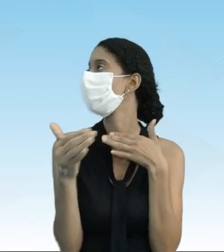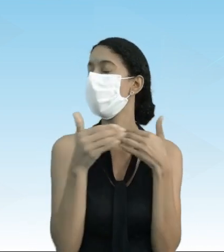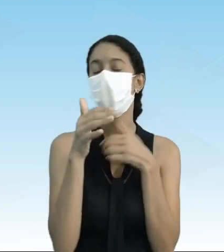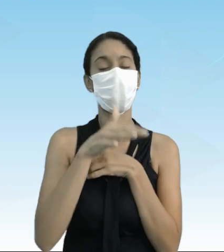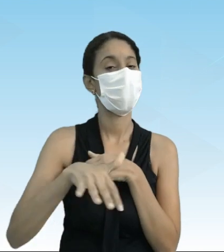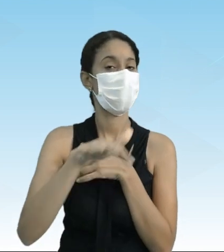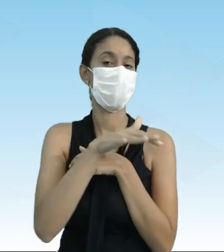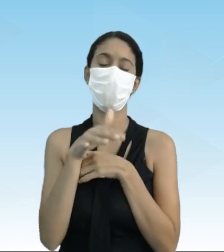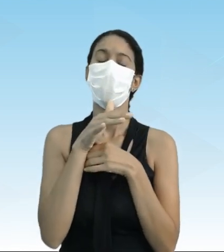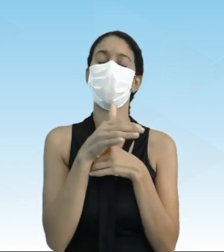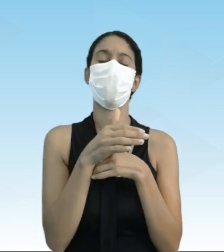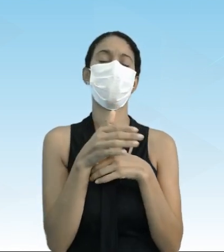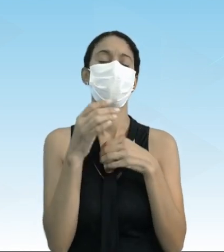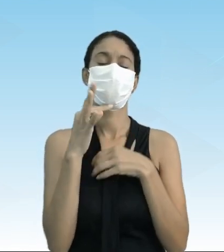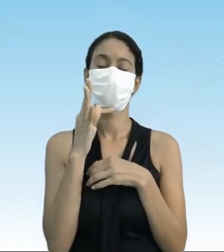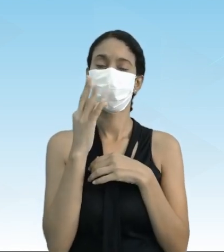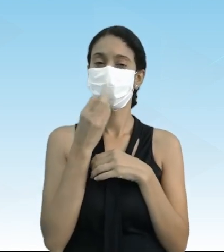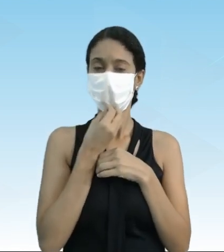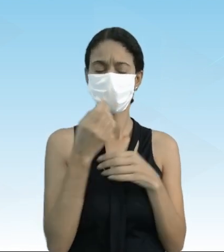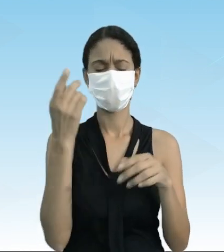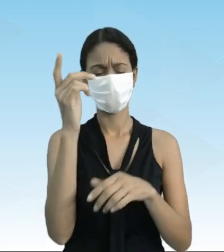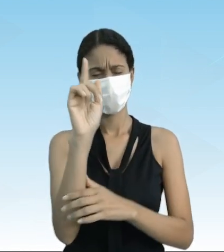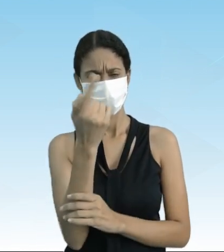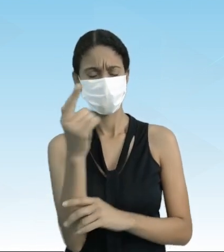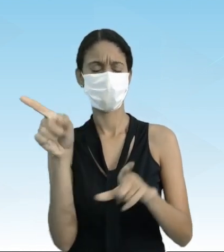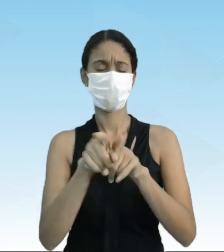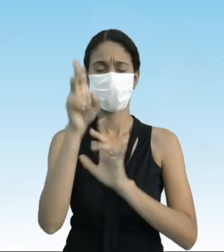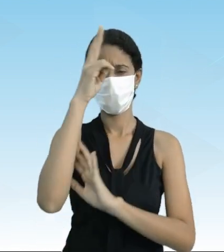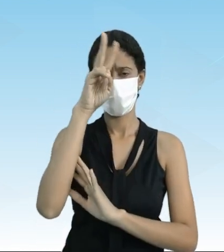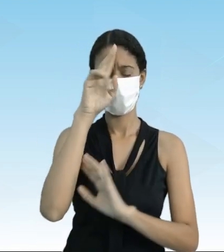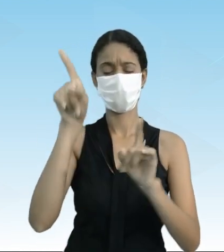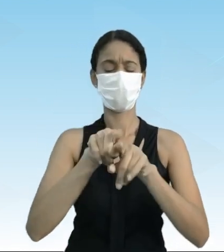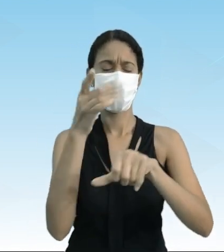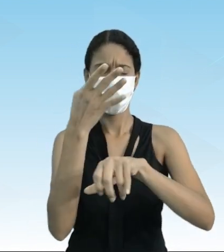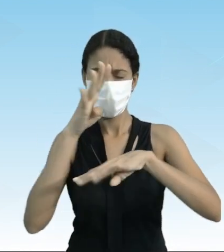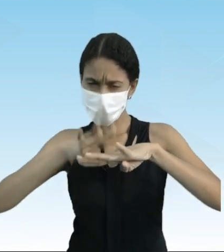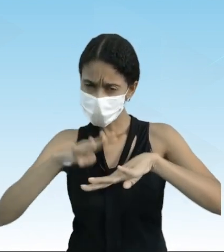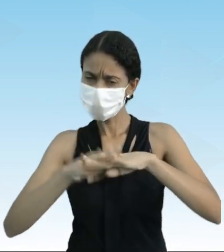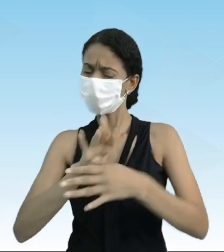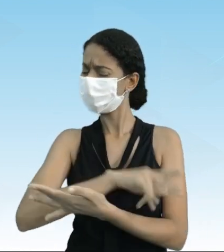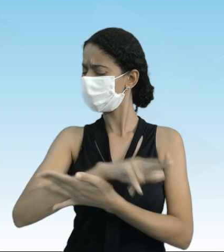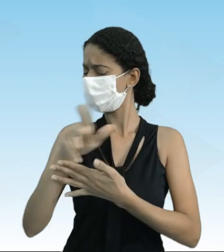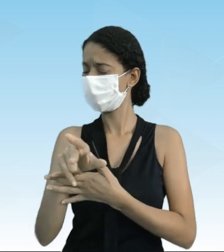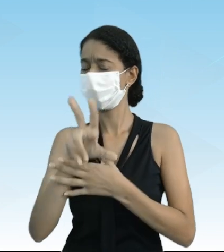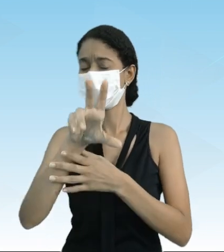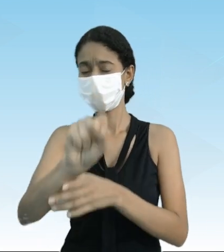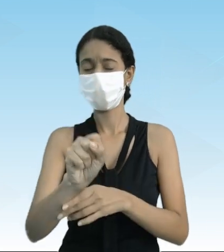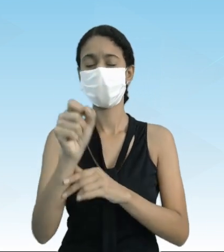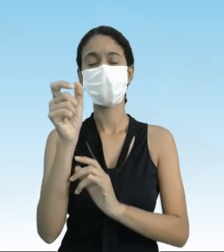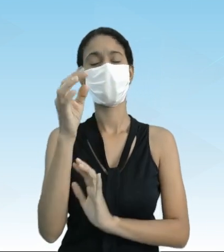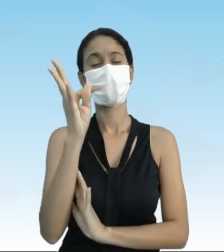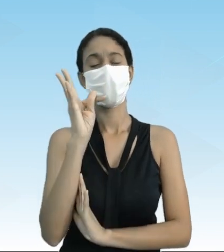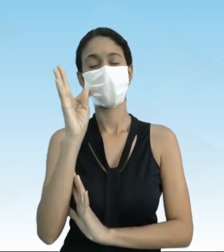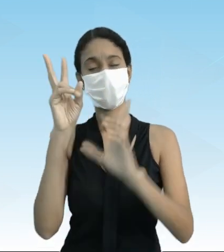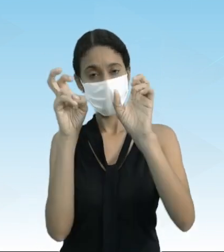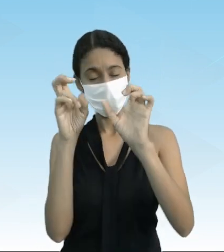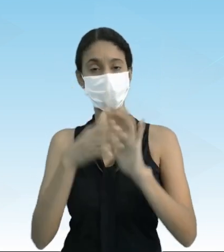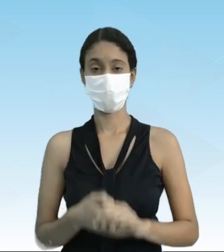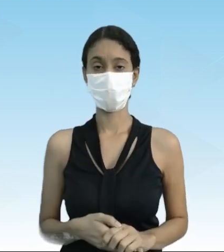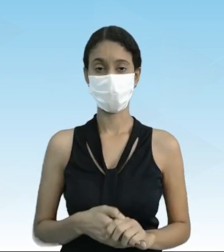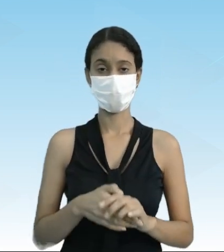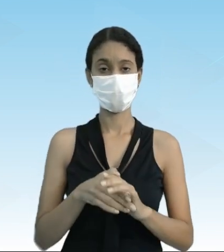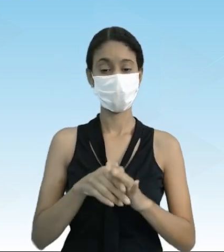área, história, geografia, matemática, etc., você vai pegar aquele assunto, aquela